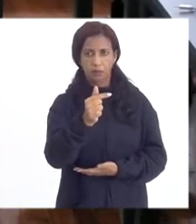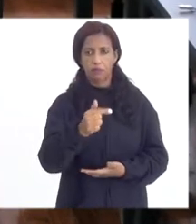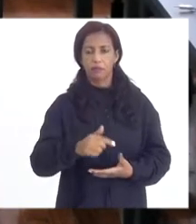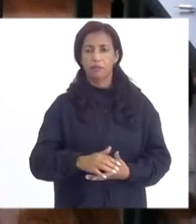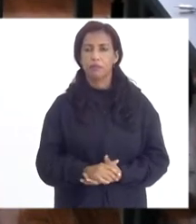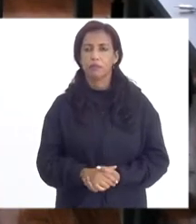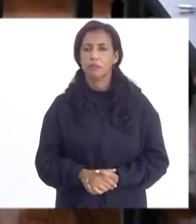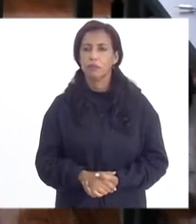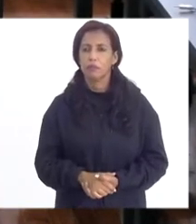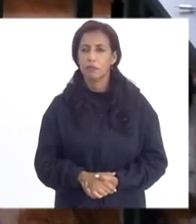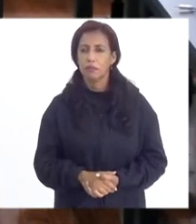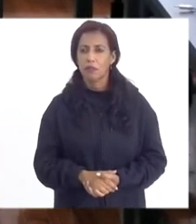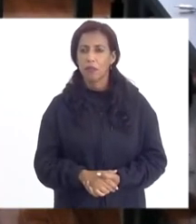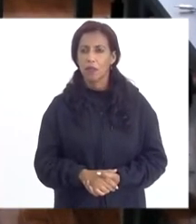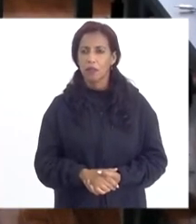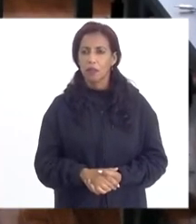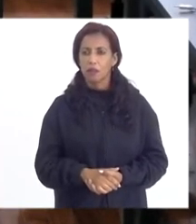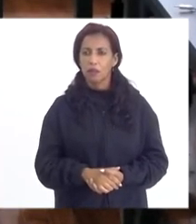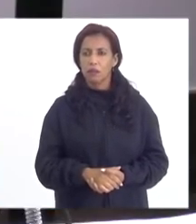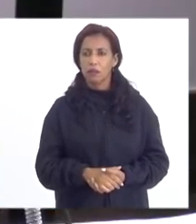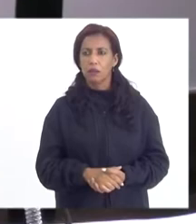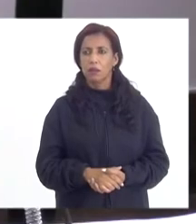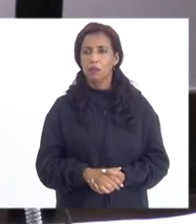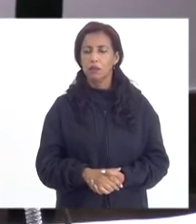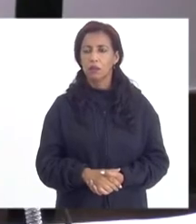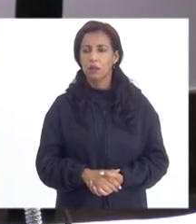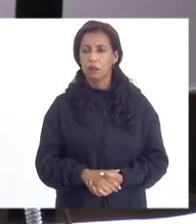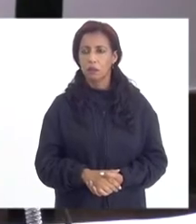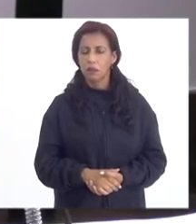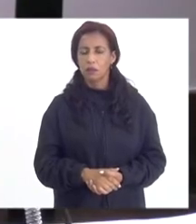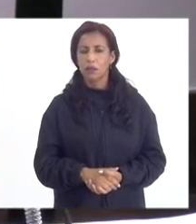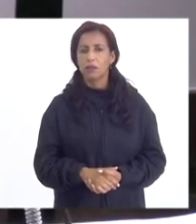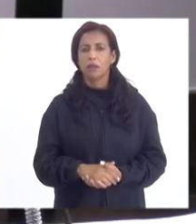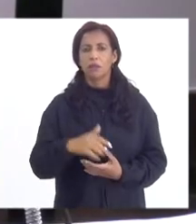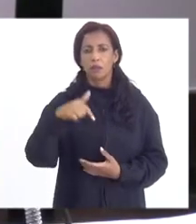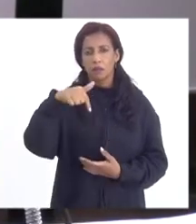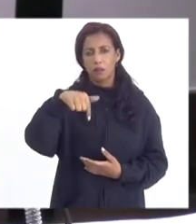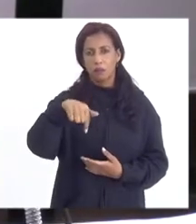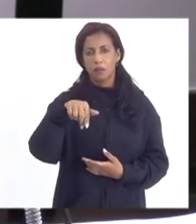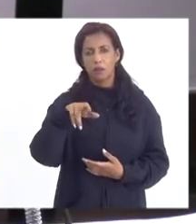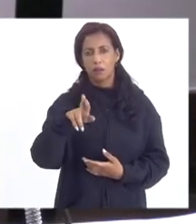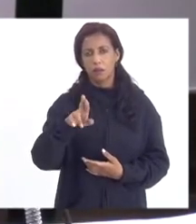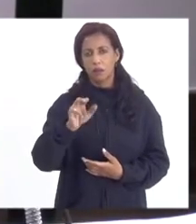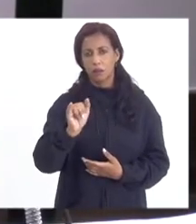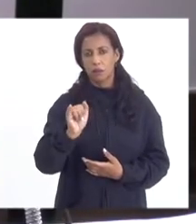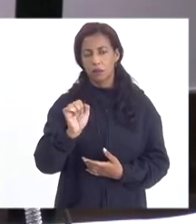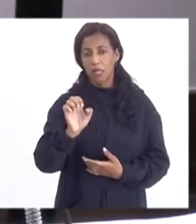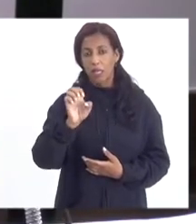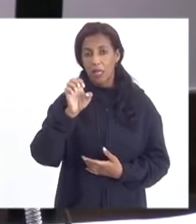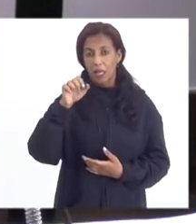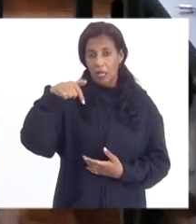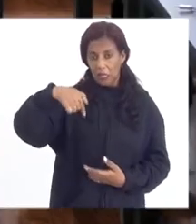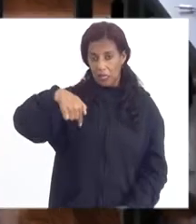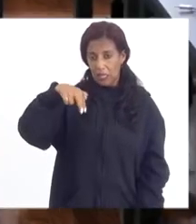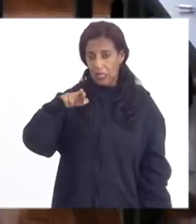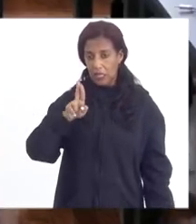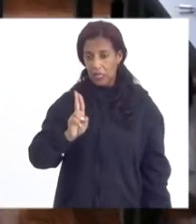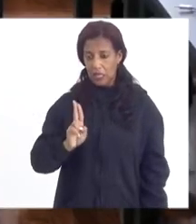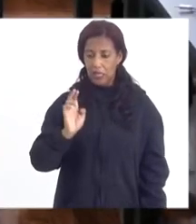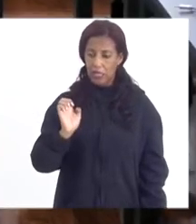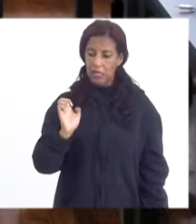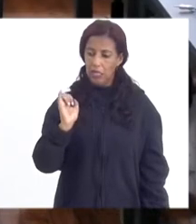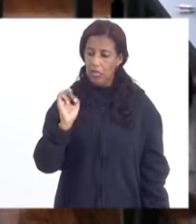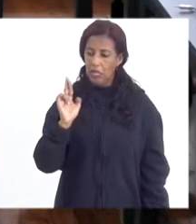Ah, você pegou o processo do Queiroz. É, do Queiroz. O do Queiroz...